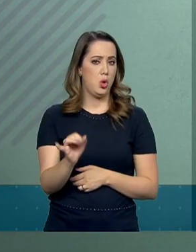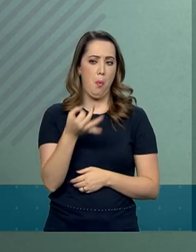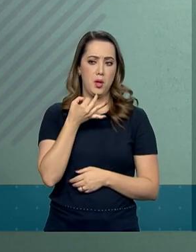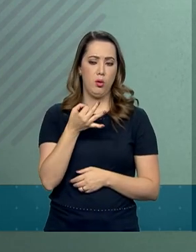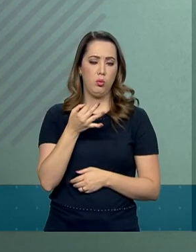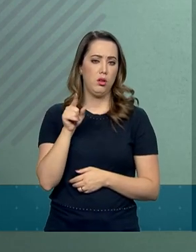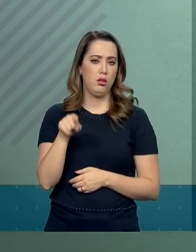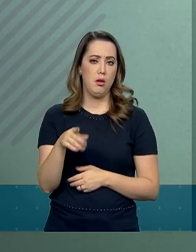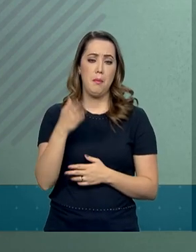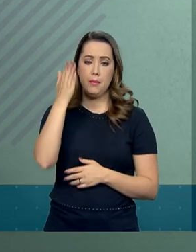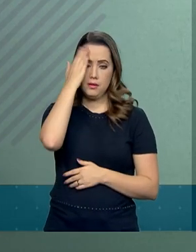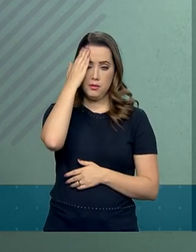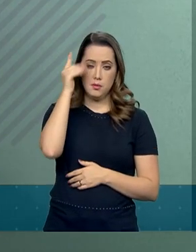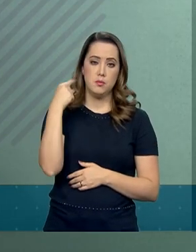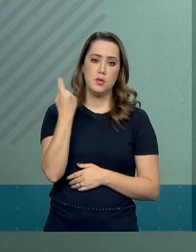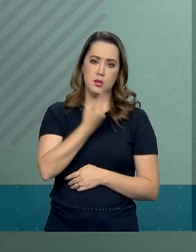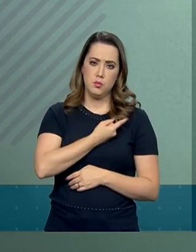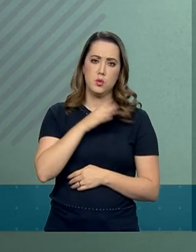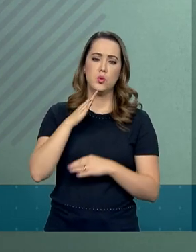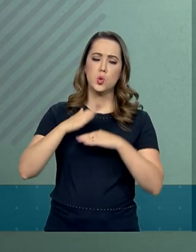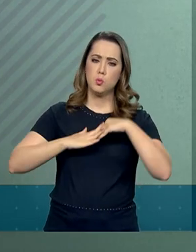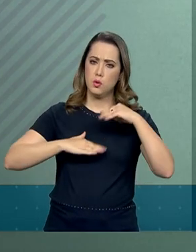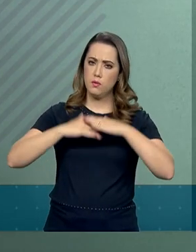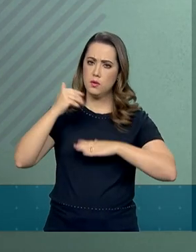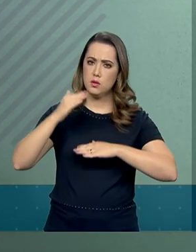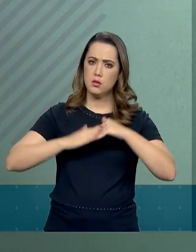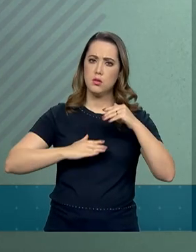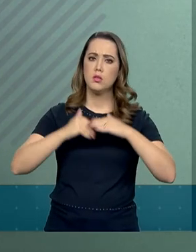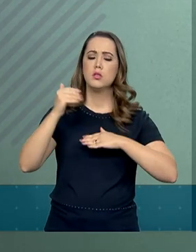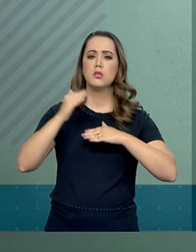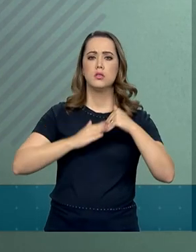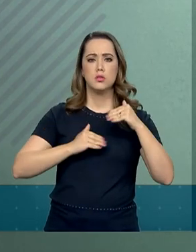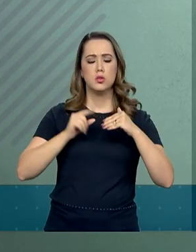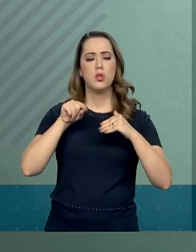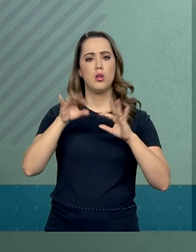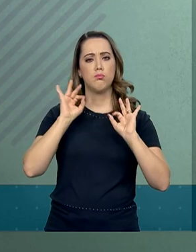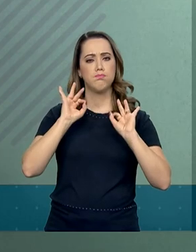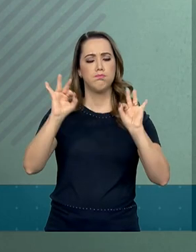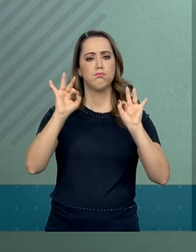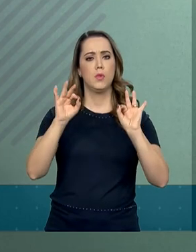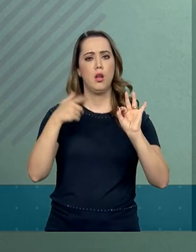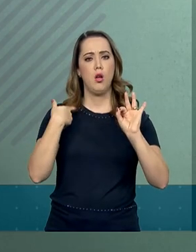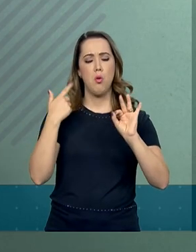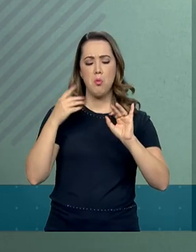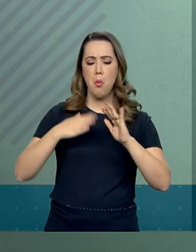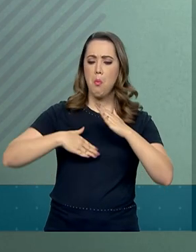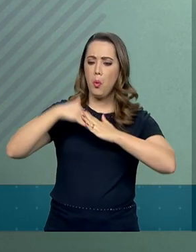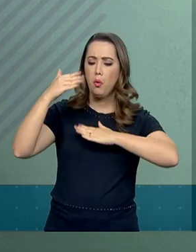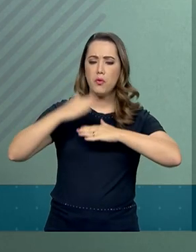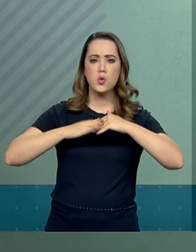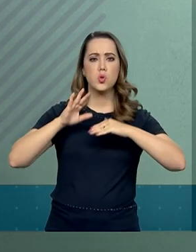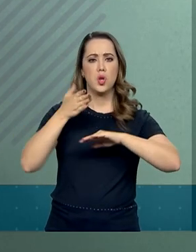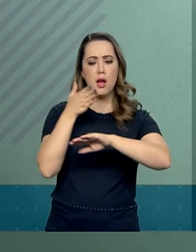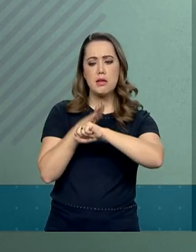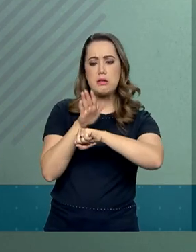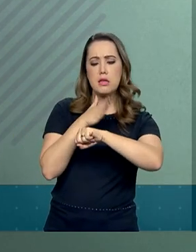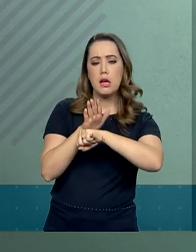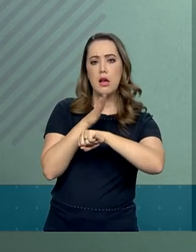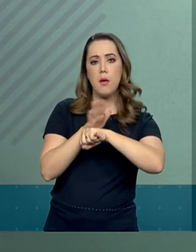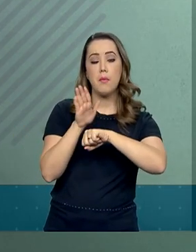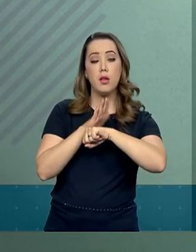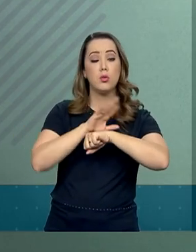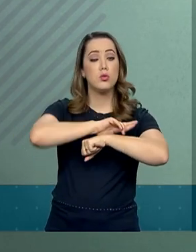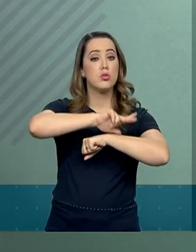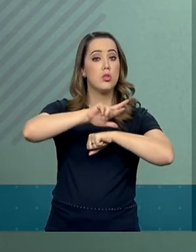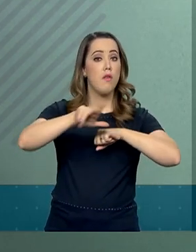mas sabemos que é uma qualificação bastante extremada com o profissionalismo com o treinamento nas